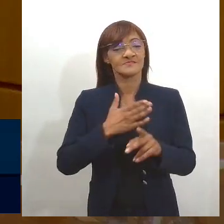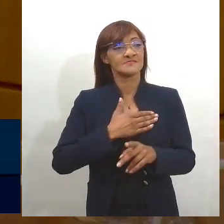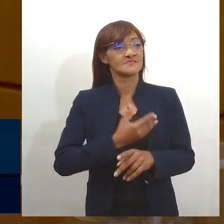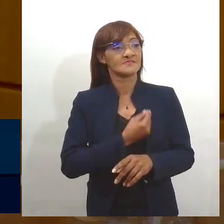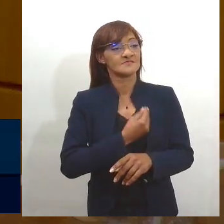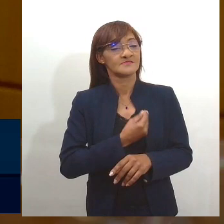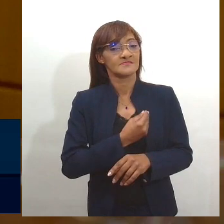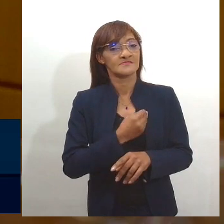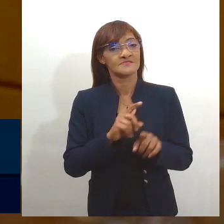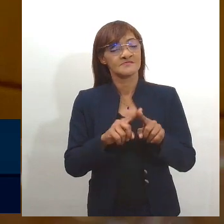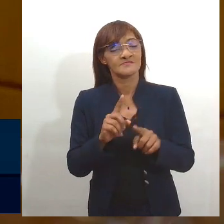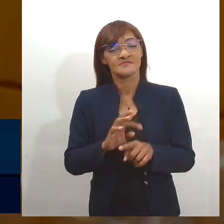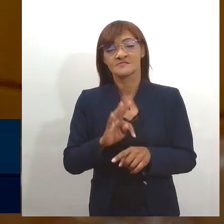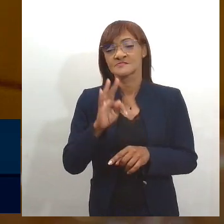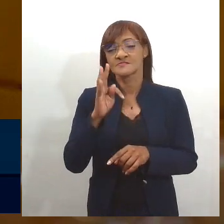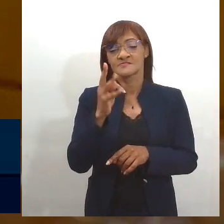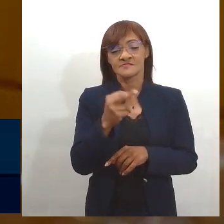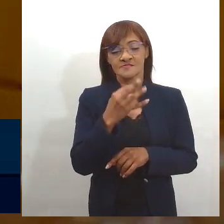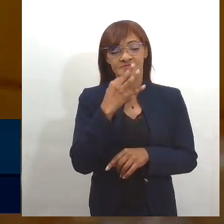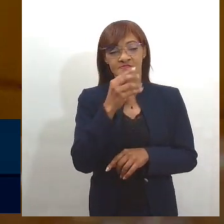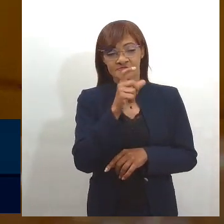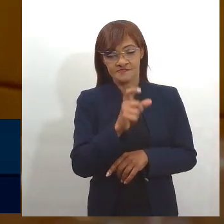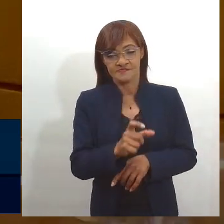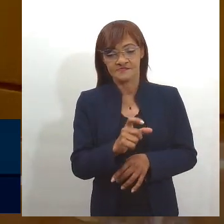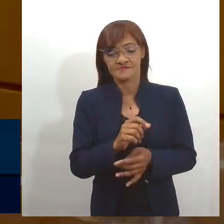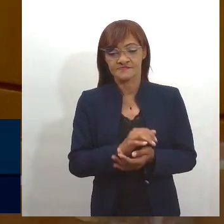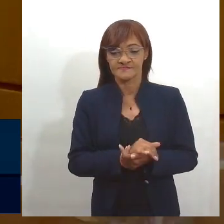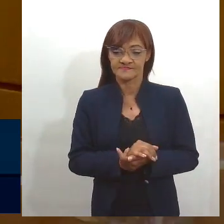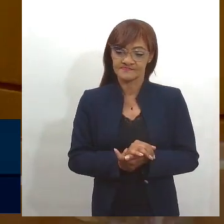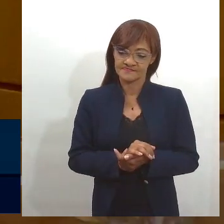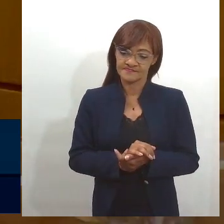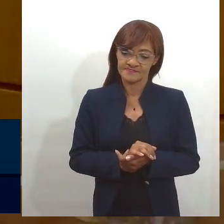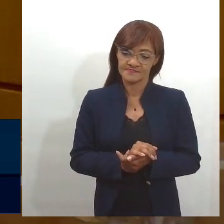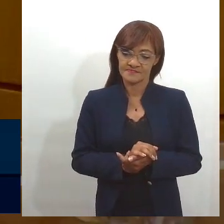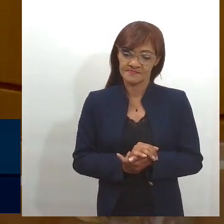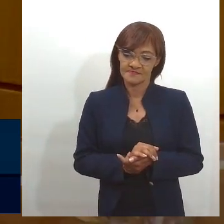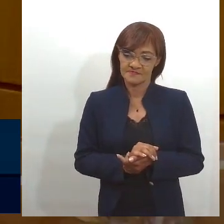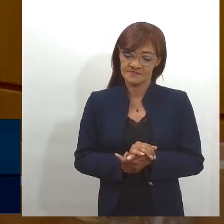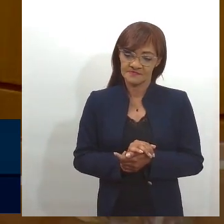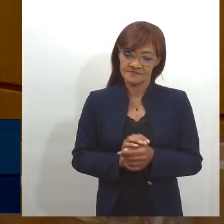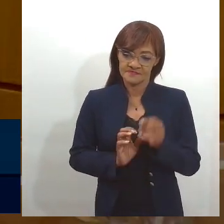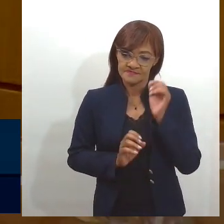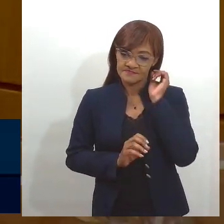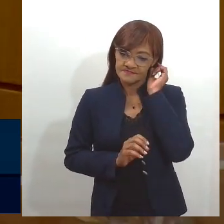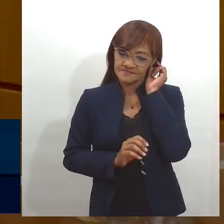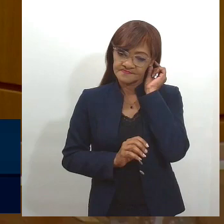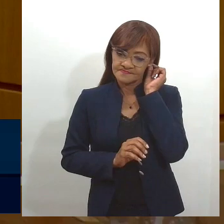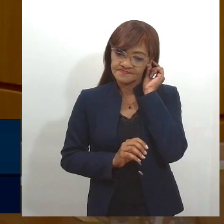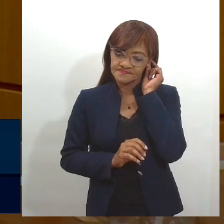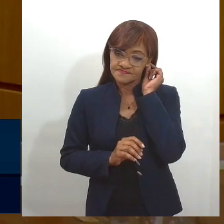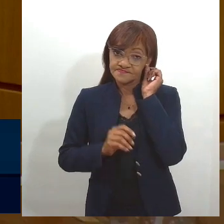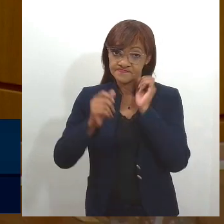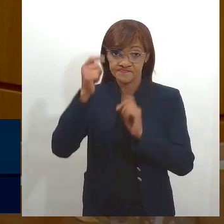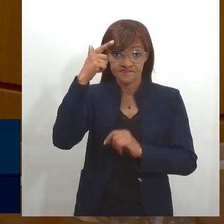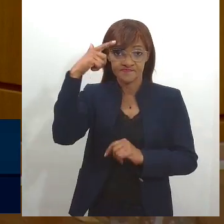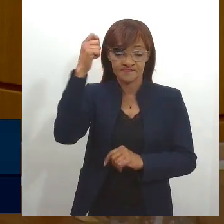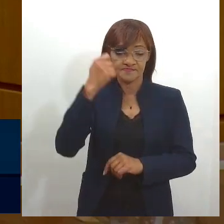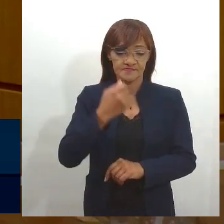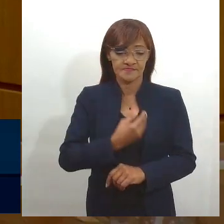bem. E as demais autoridades aqui presentes, eu também queria